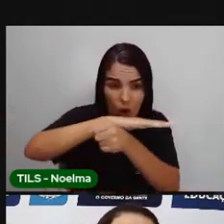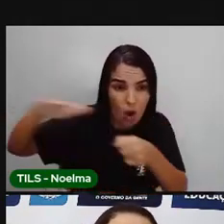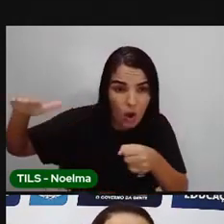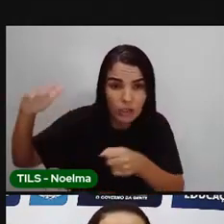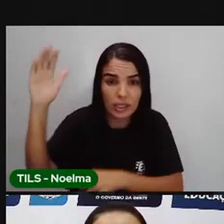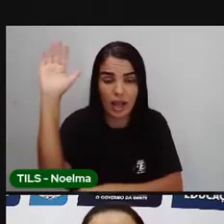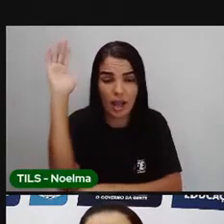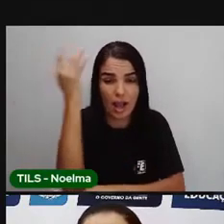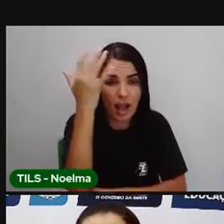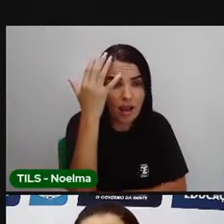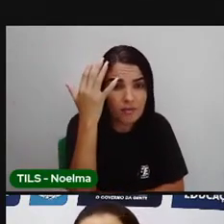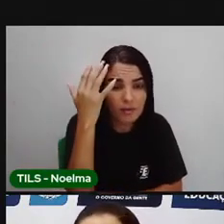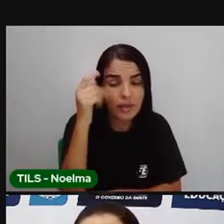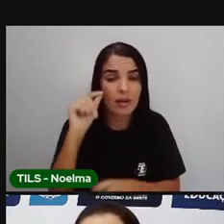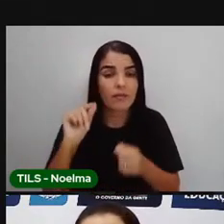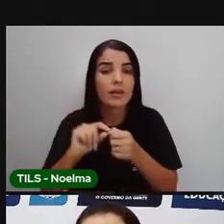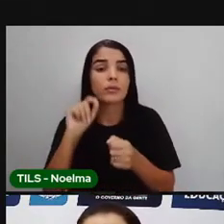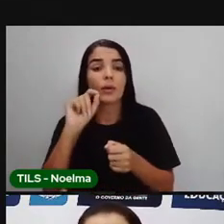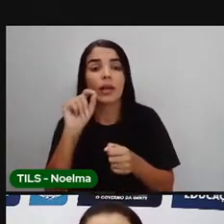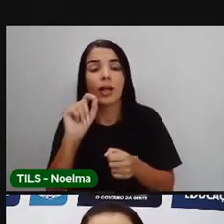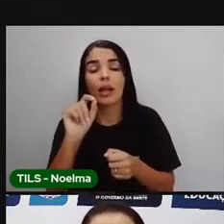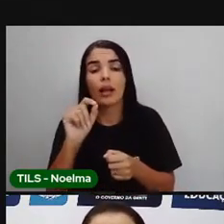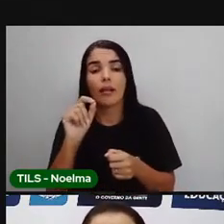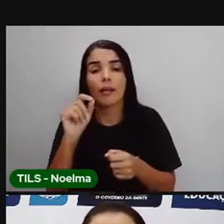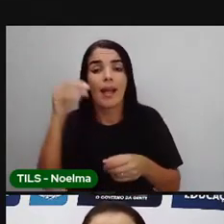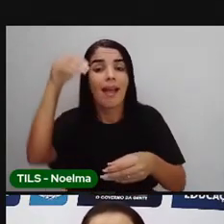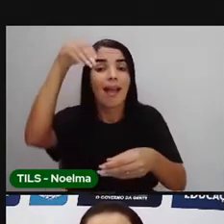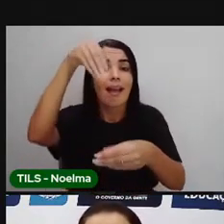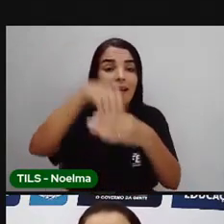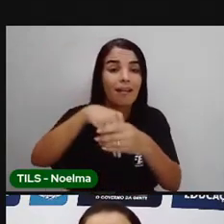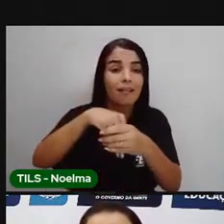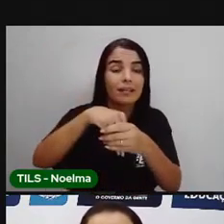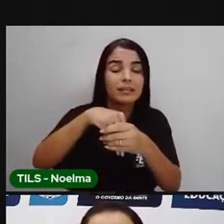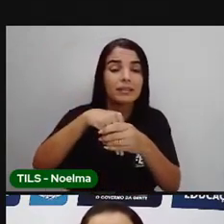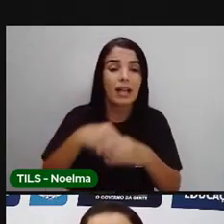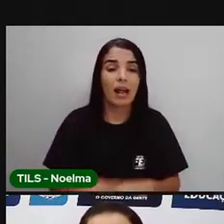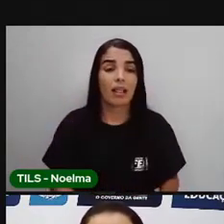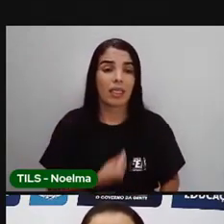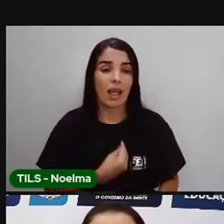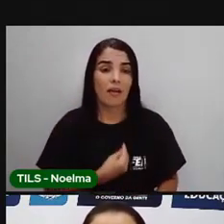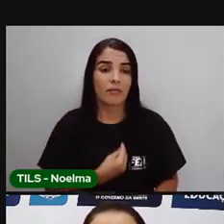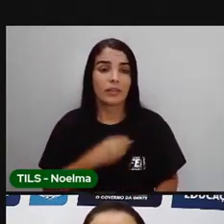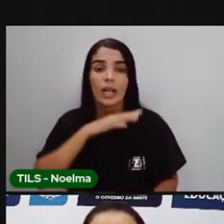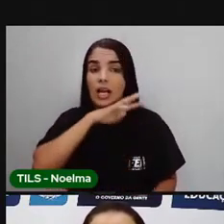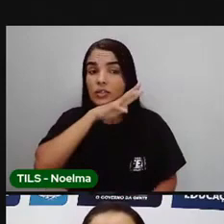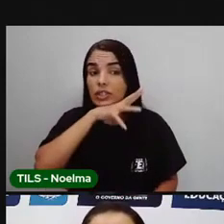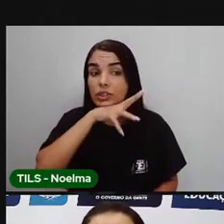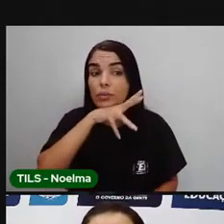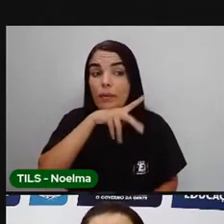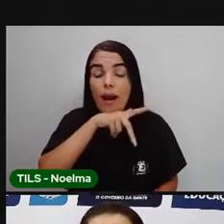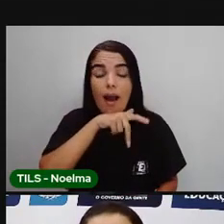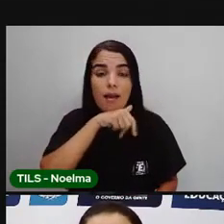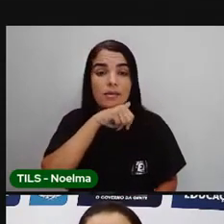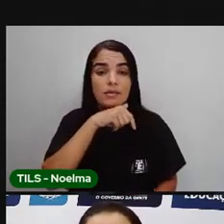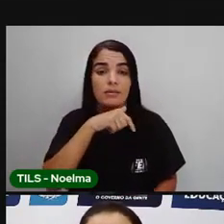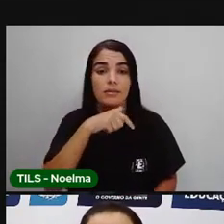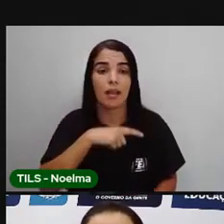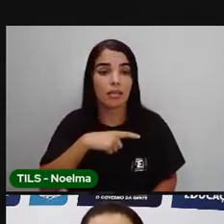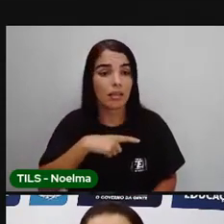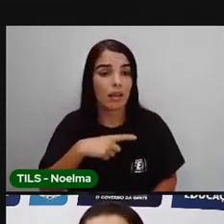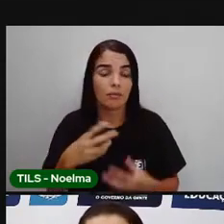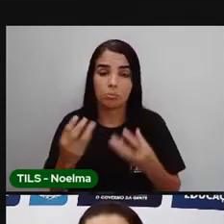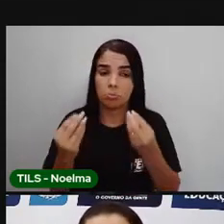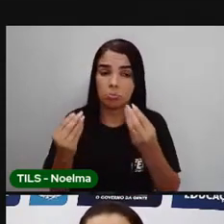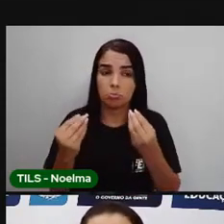né? No habitat de alguns animais. Então, vai impactar de forma drástica na vida desses seres,